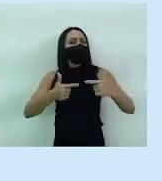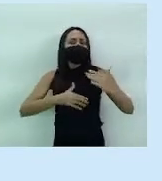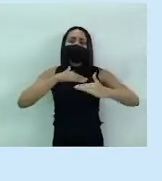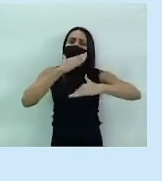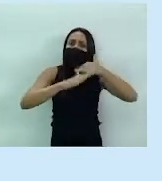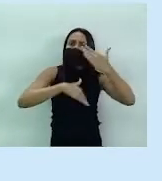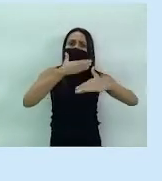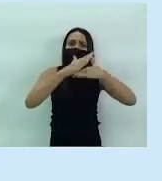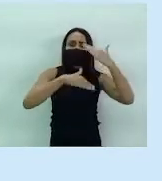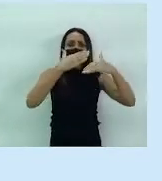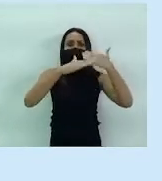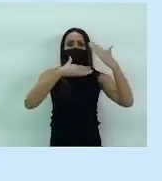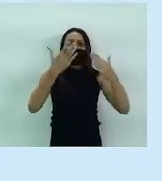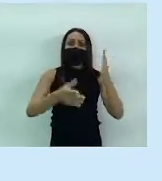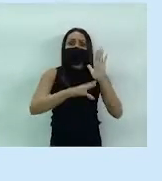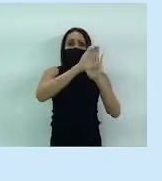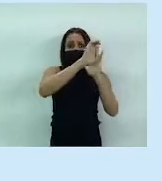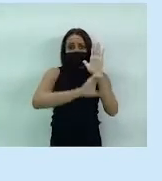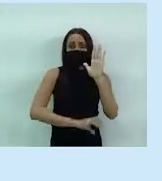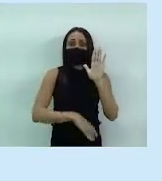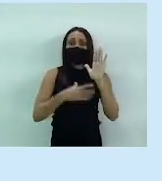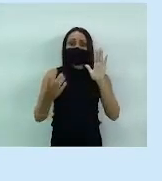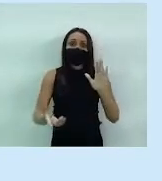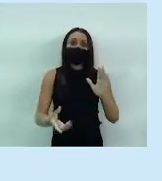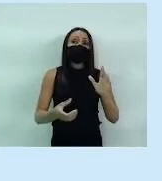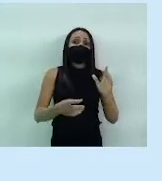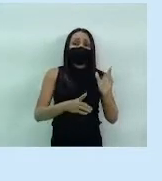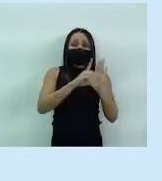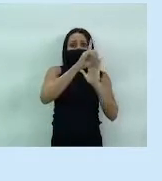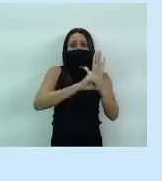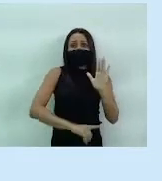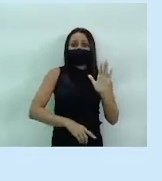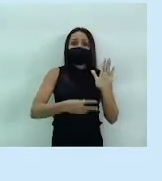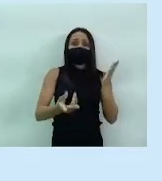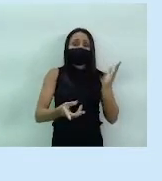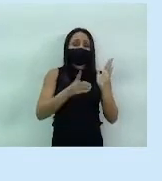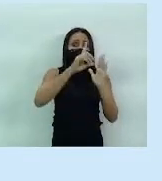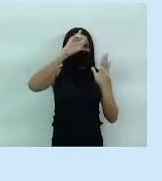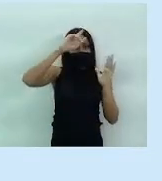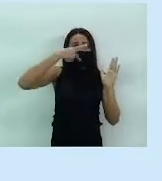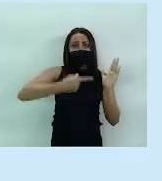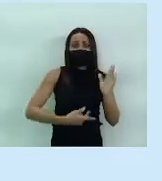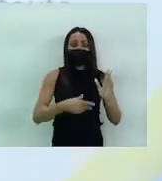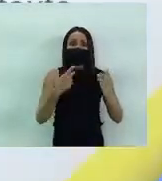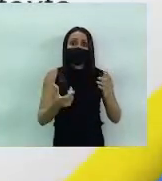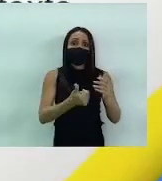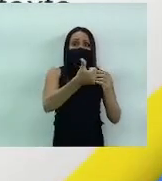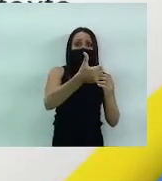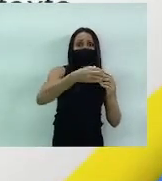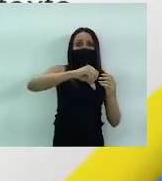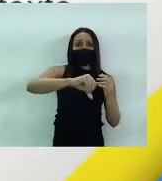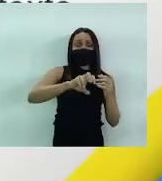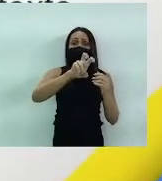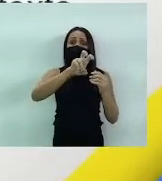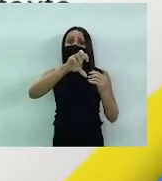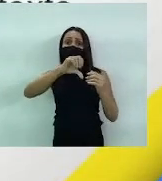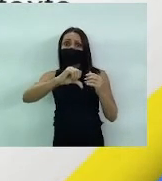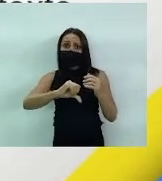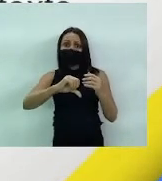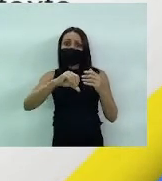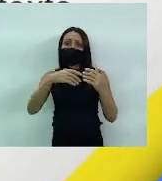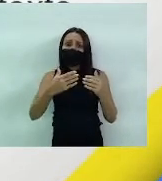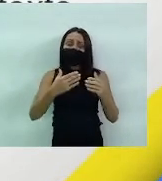e elaboração desse estatuto. A Declaração Universal dos Direitos da Criança e do Adolescente de 1959,